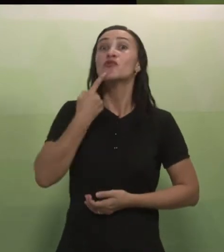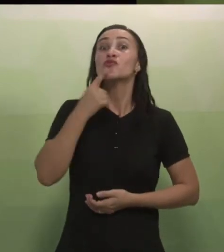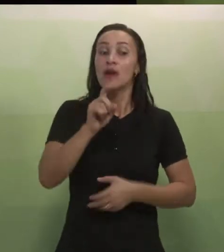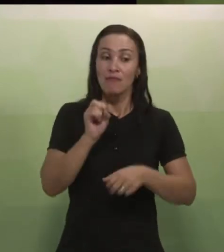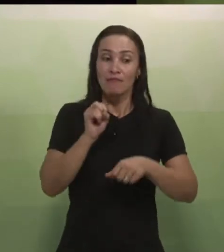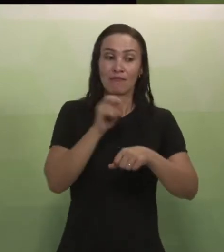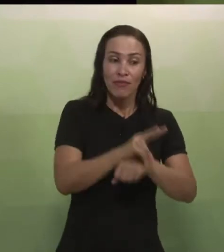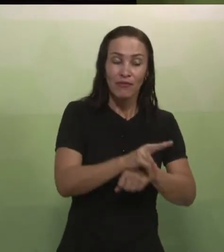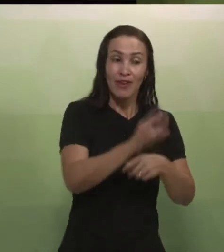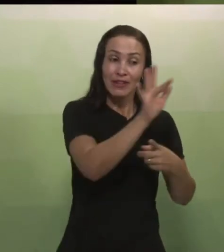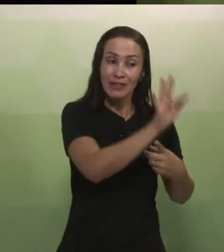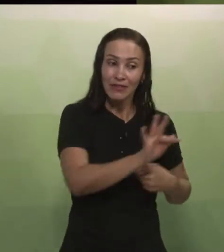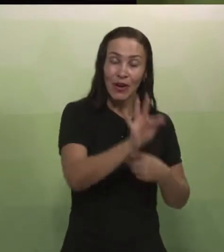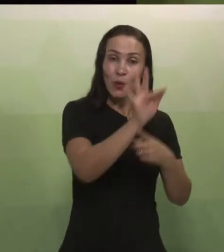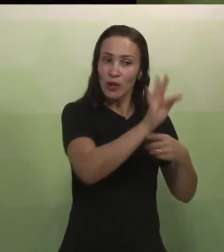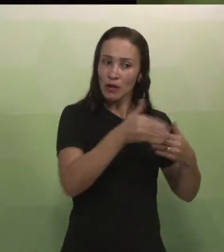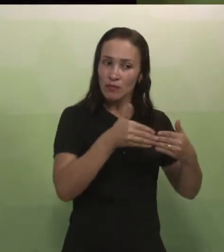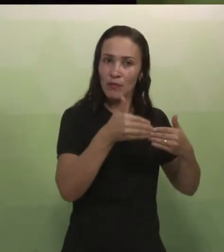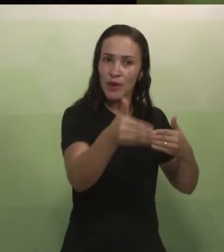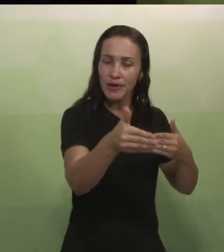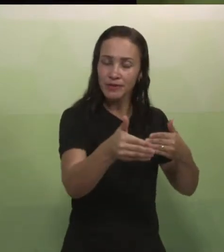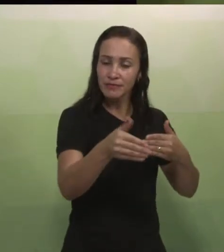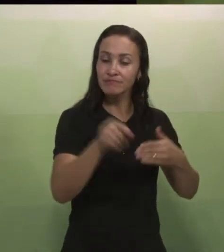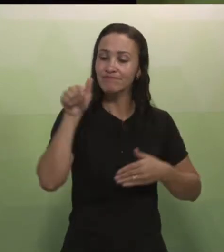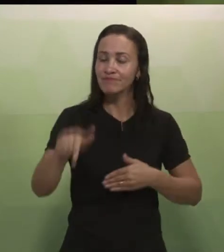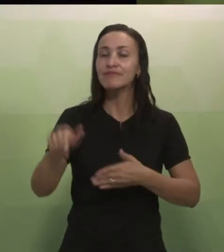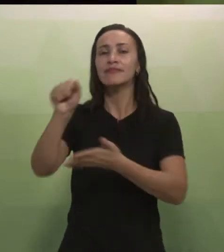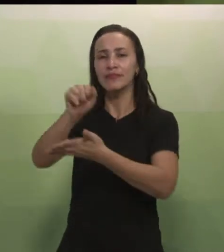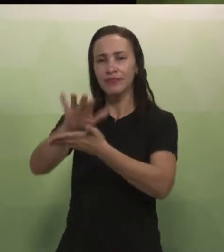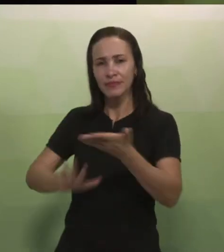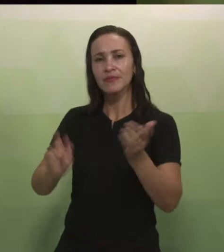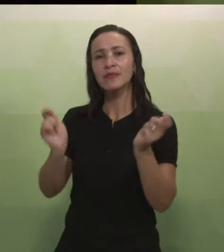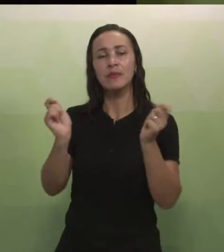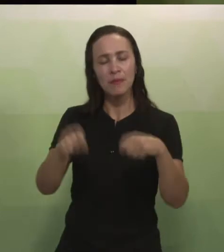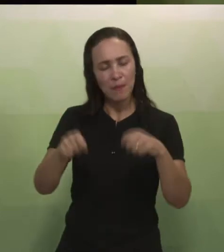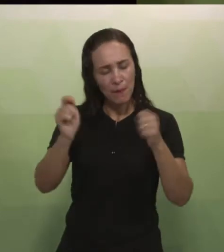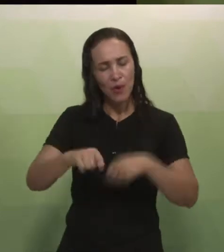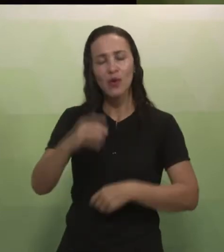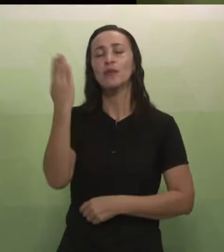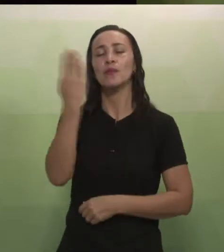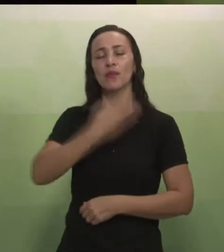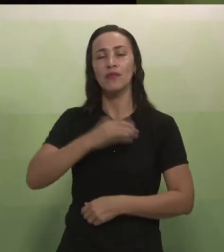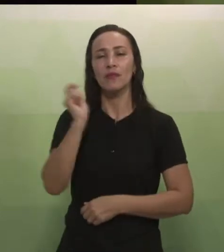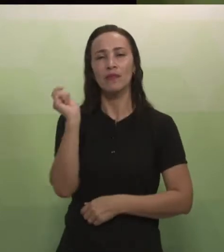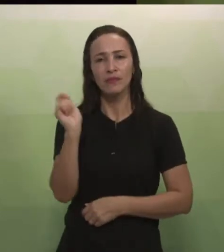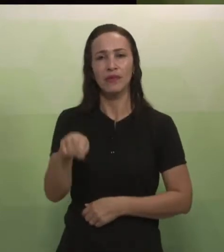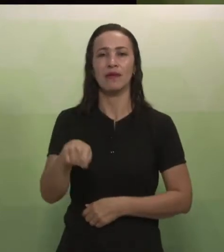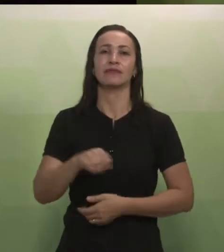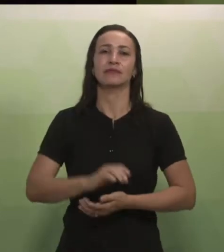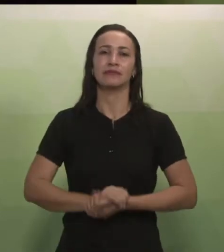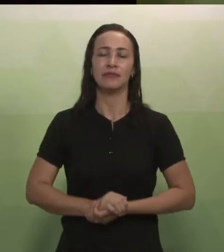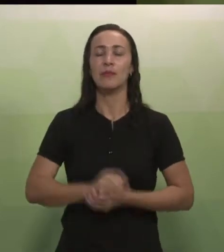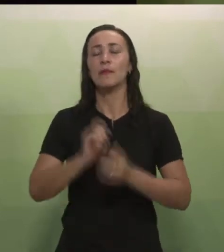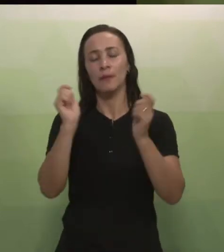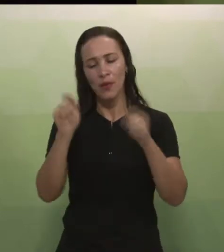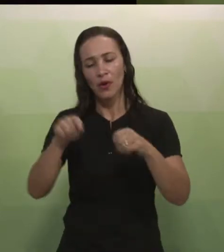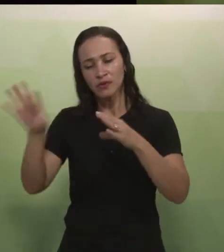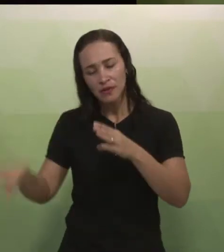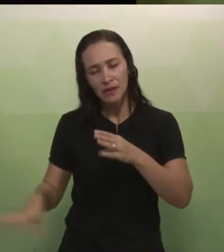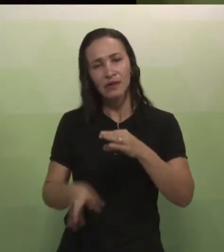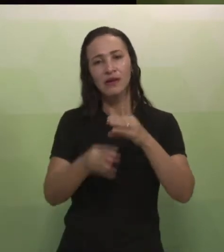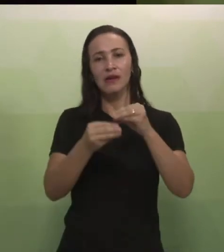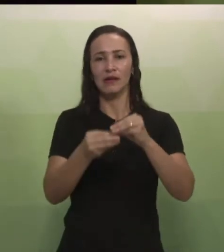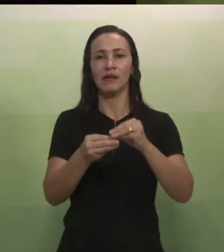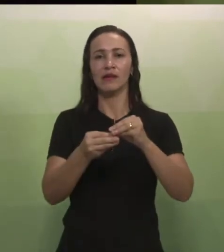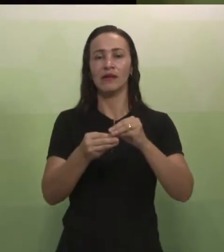se matriculou na graduação, essas atividades podem ser comprovadas, podem ser agregadas